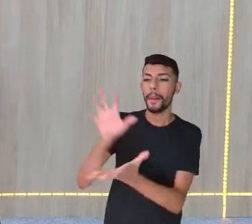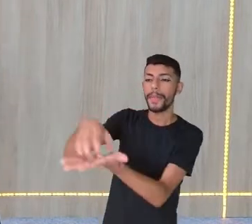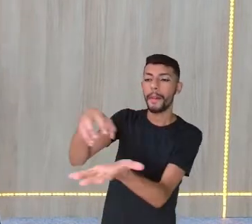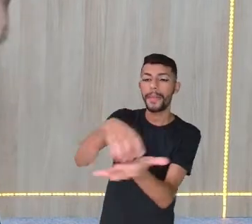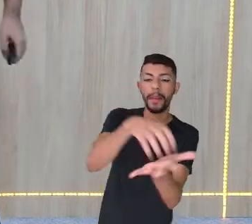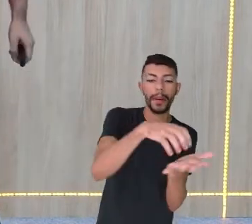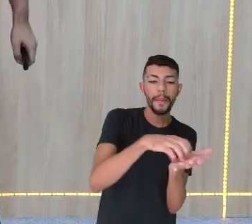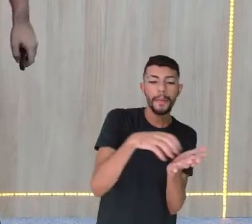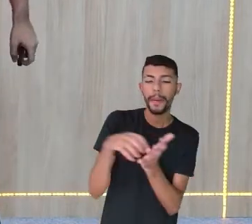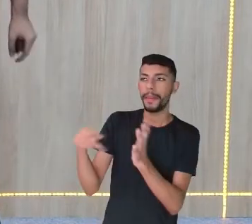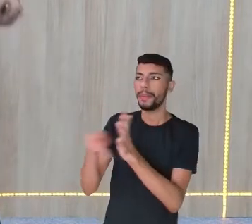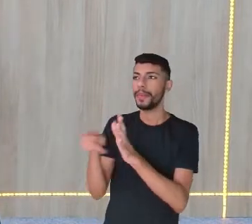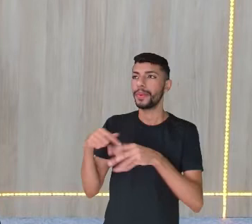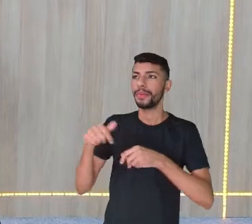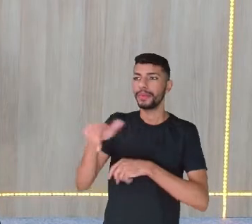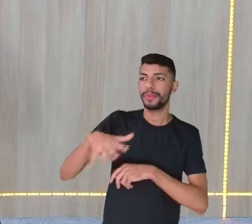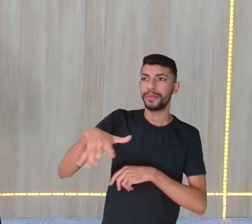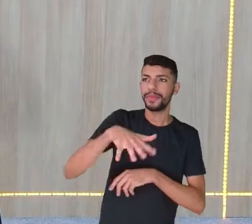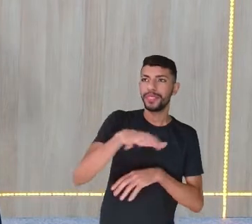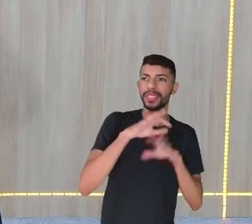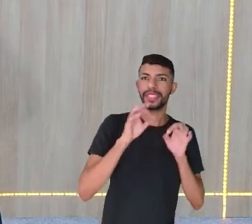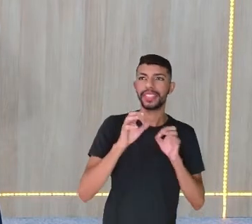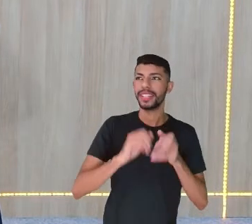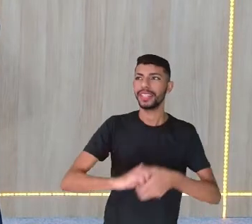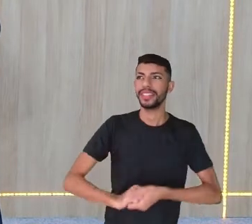Alô, Claudinha, nossa